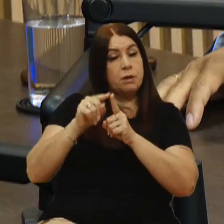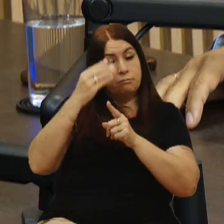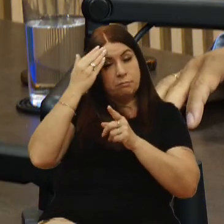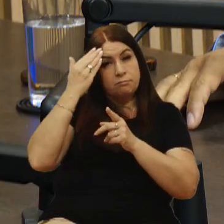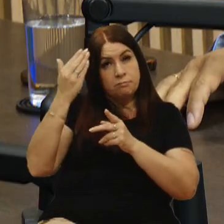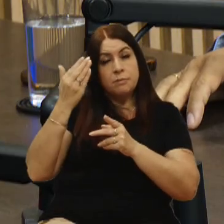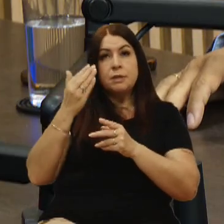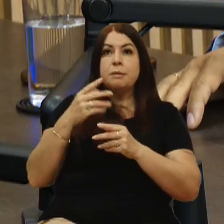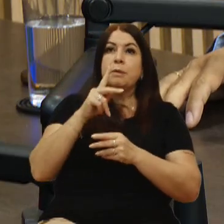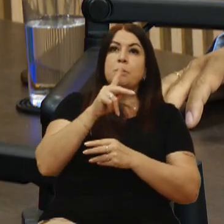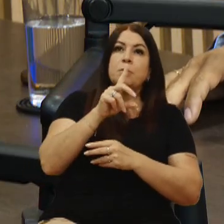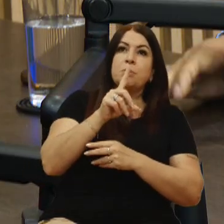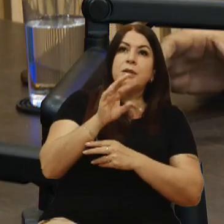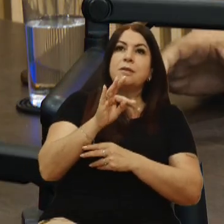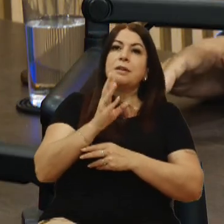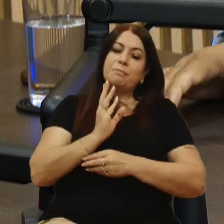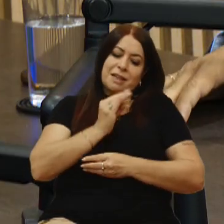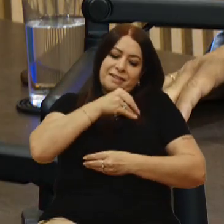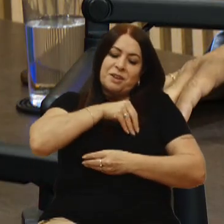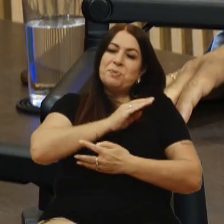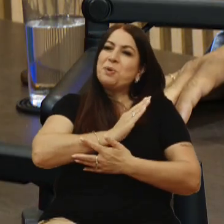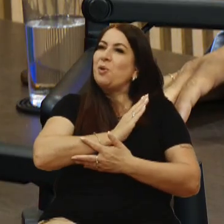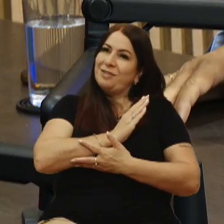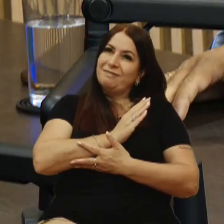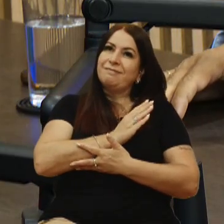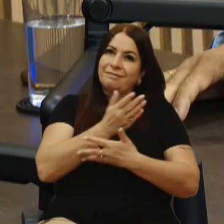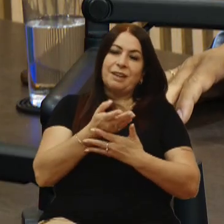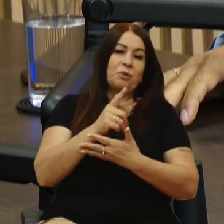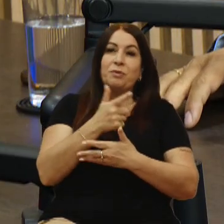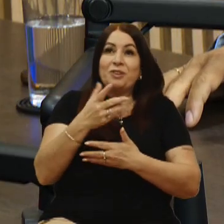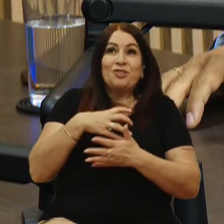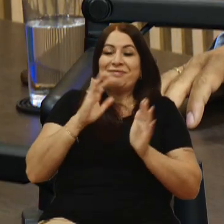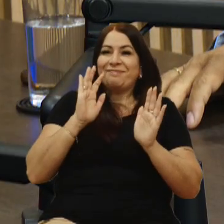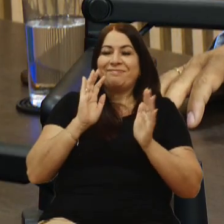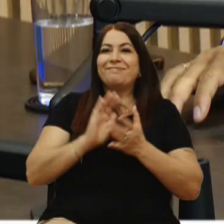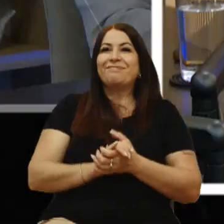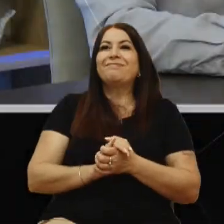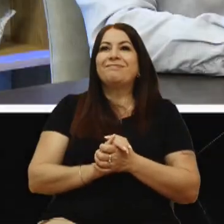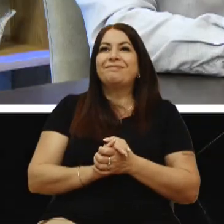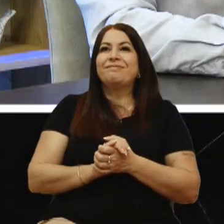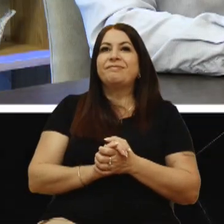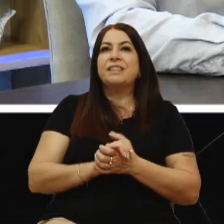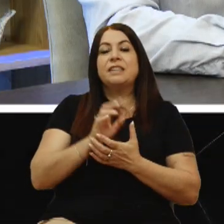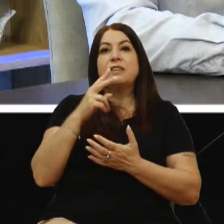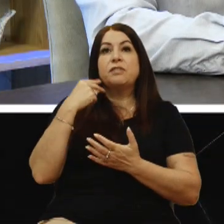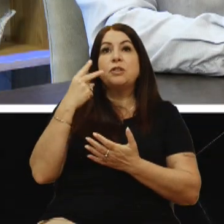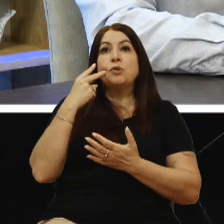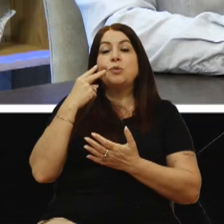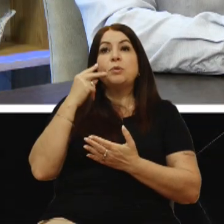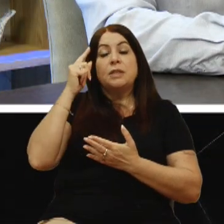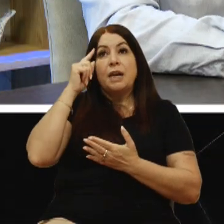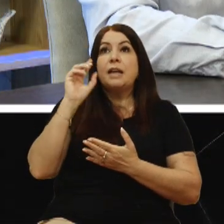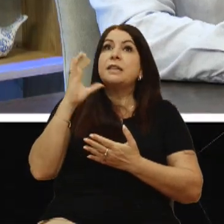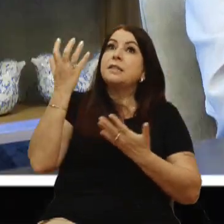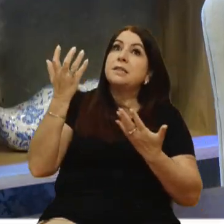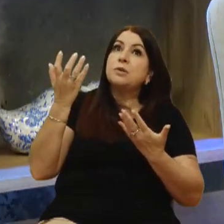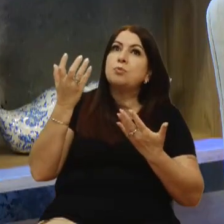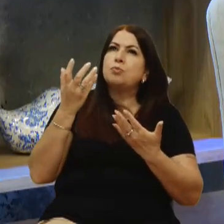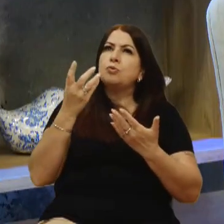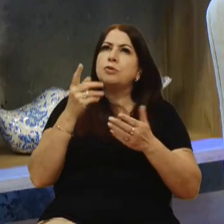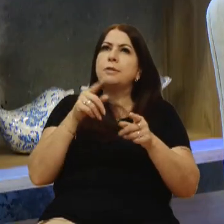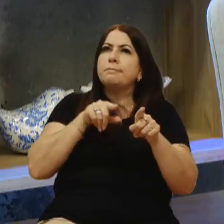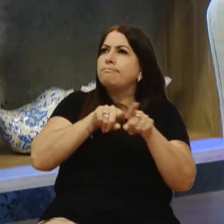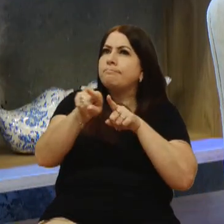agradecer, mas o PDT mora no meu coração e não tem jeito. Exatamente. Vereador, e a decisão de concorrer